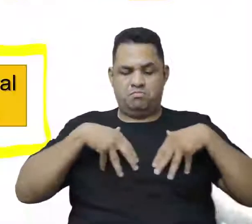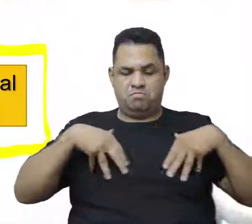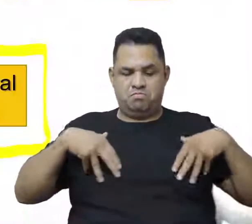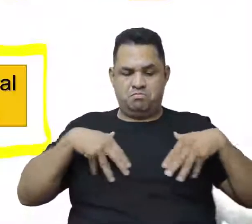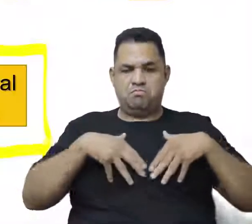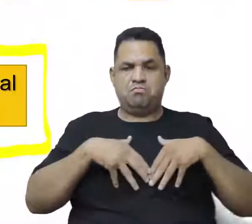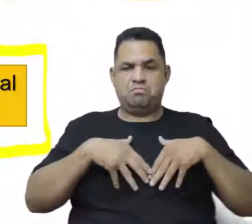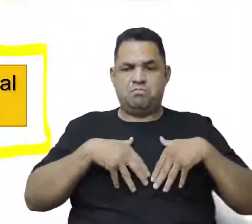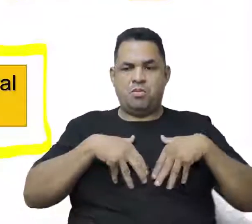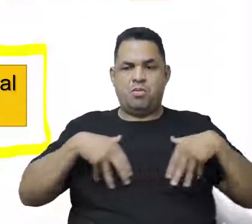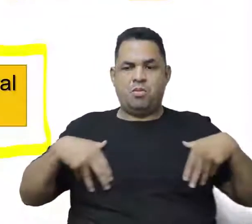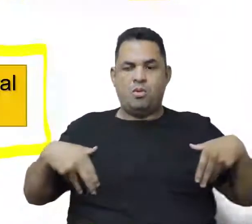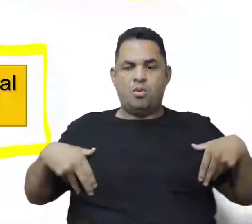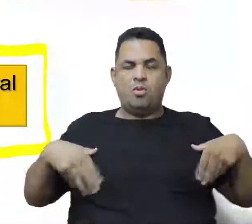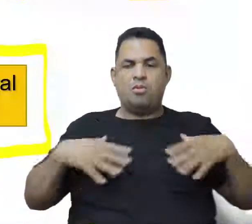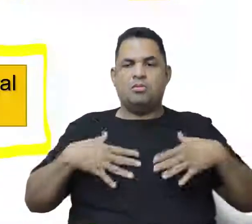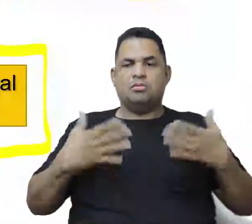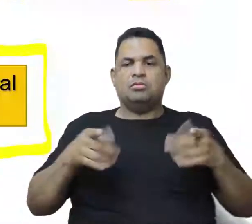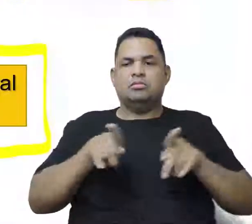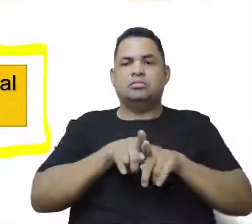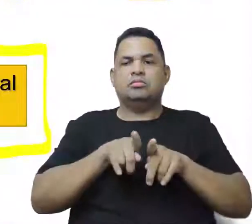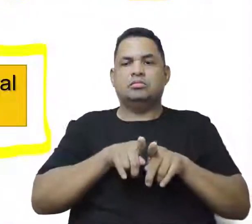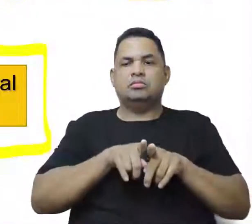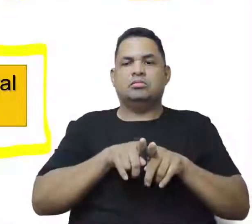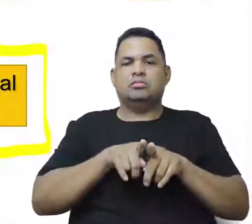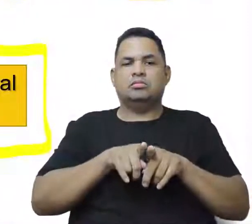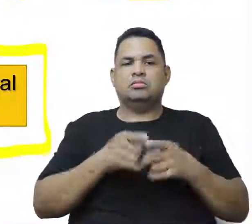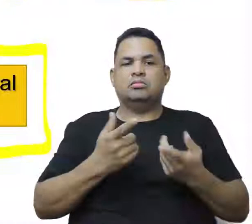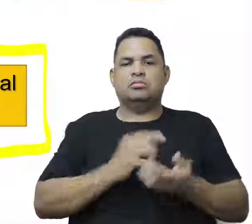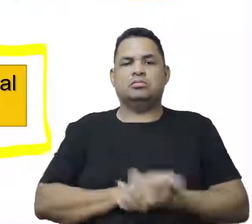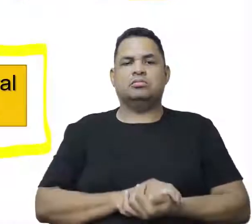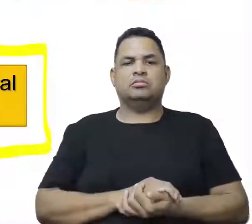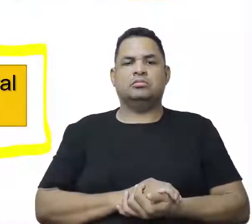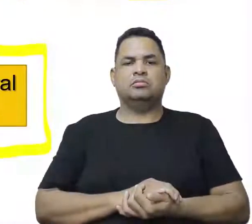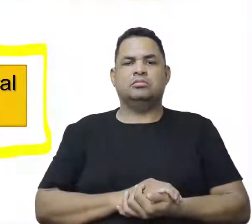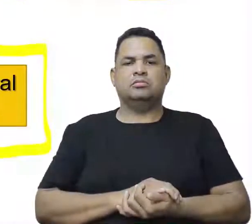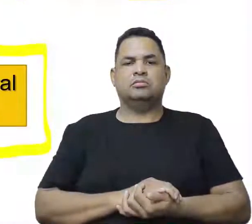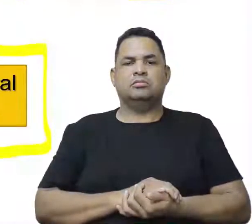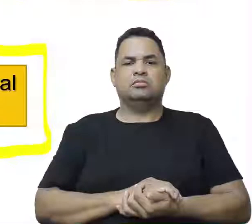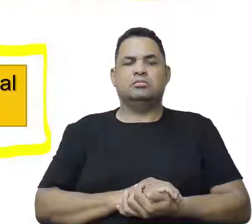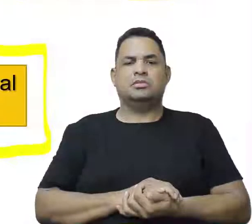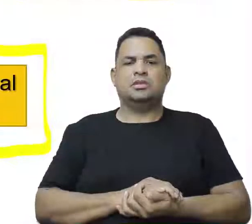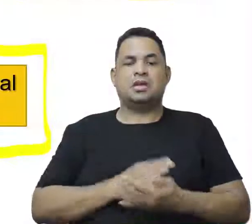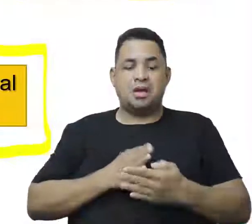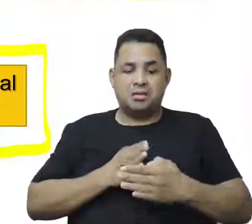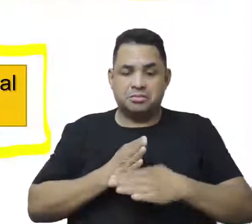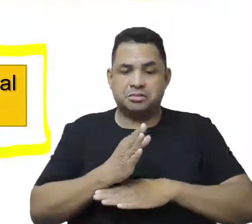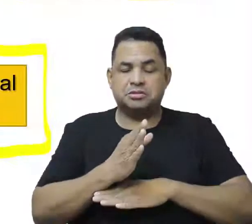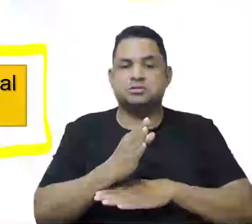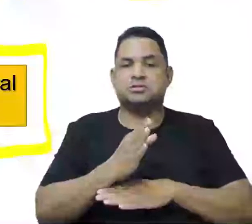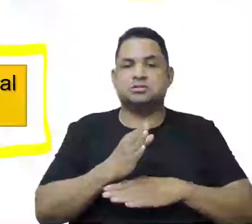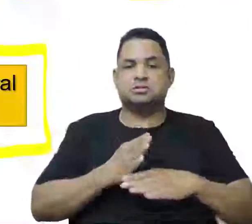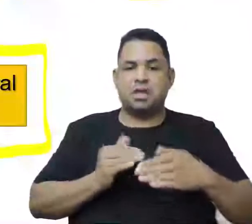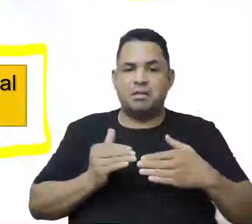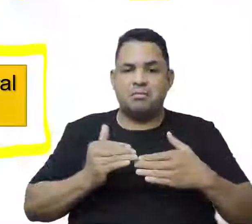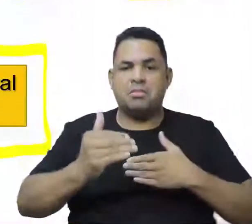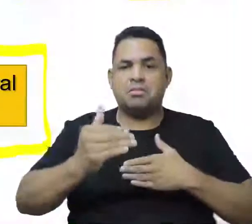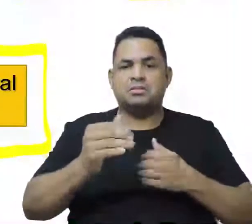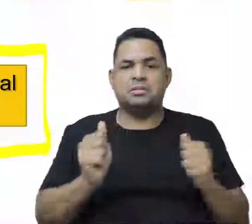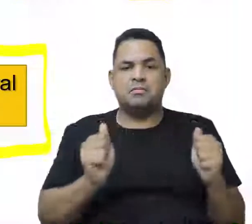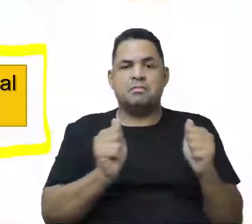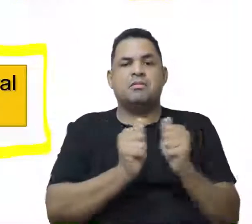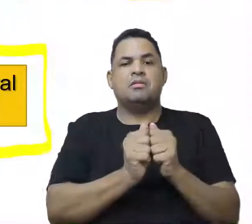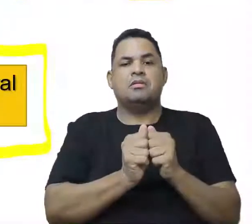tronco. E aí, o que a gente tem para falar sobre a posição do tronco, professora Iris? Ela está dizendo que quer avançar, né? Quer se aproximar